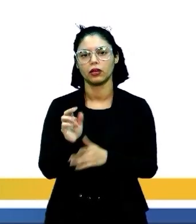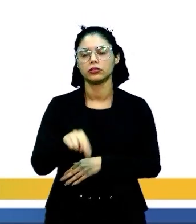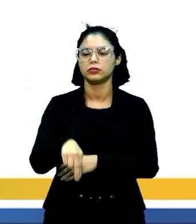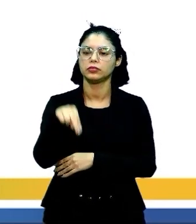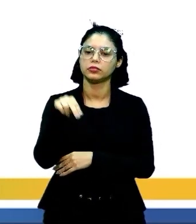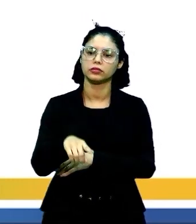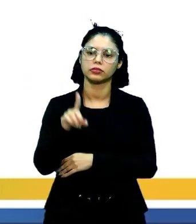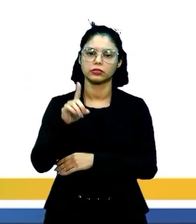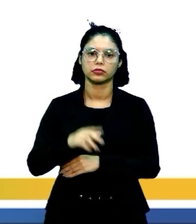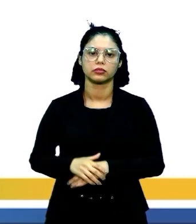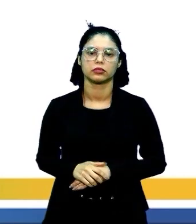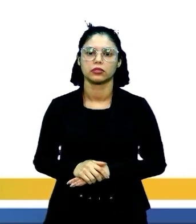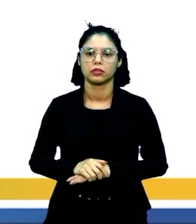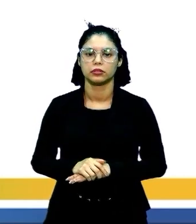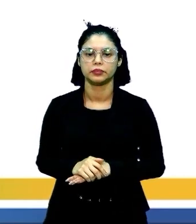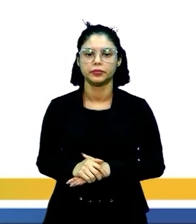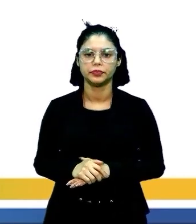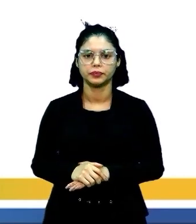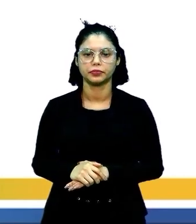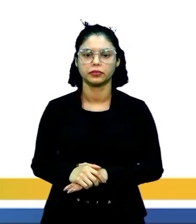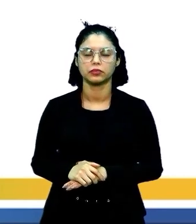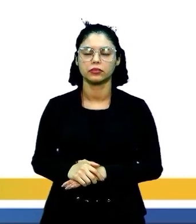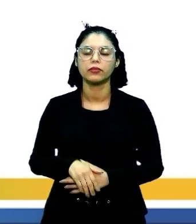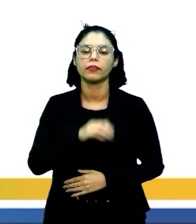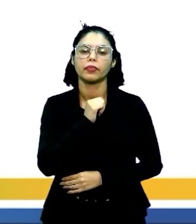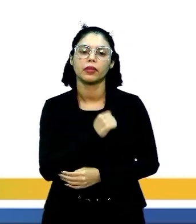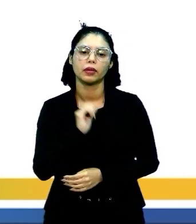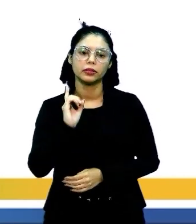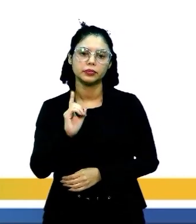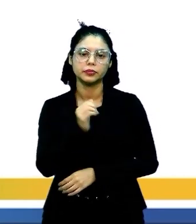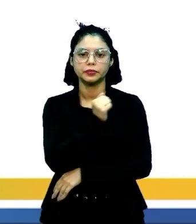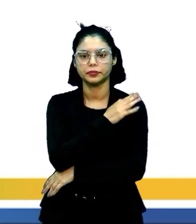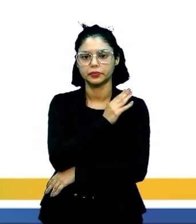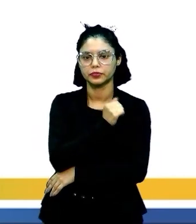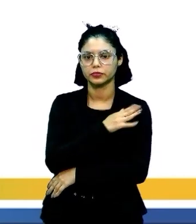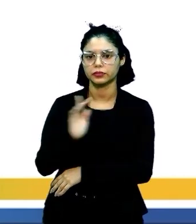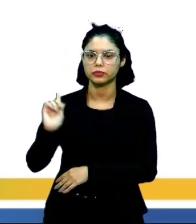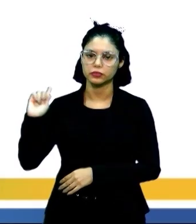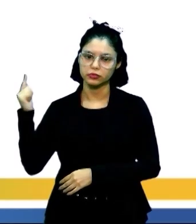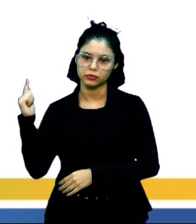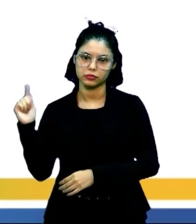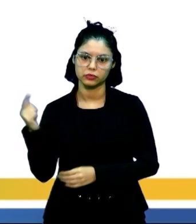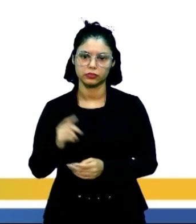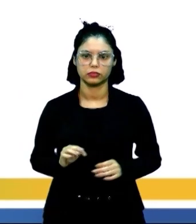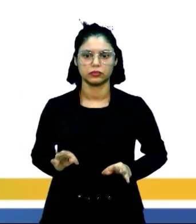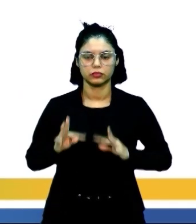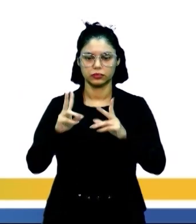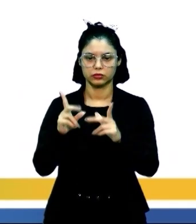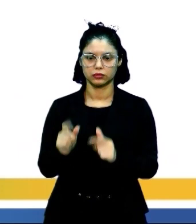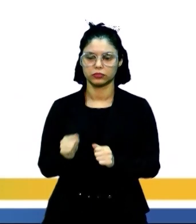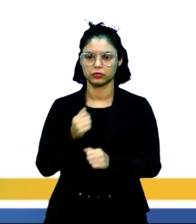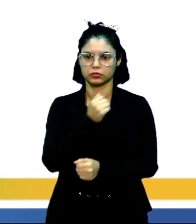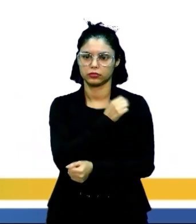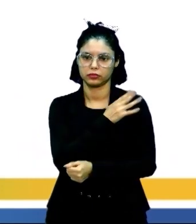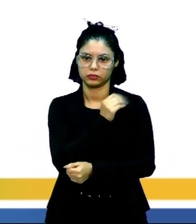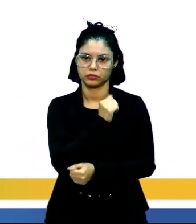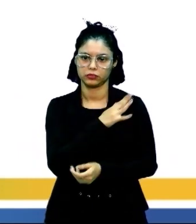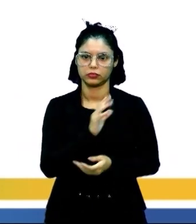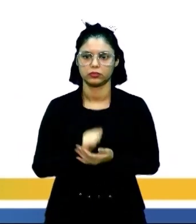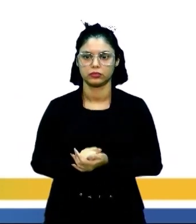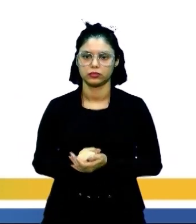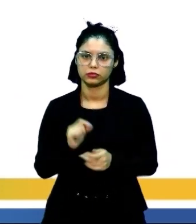do pintor com os nordestinos. Letra D, o preconceito geográfico, como